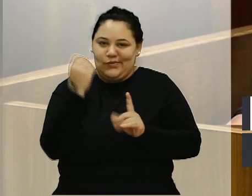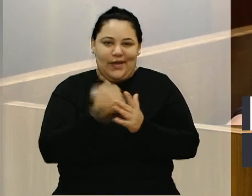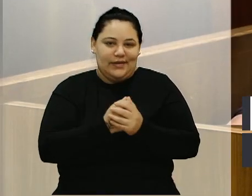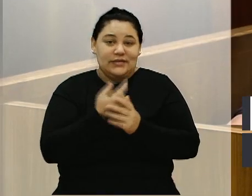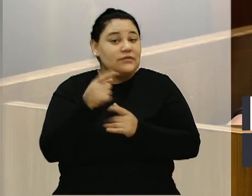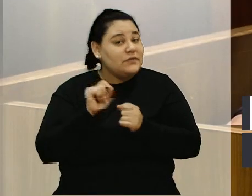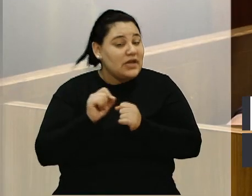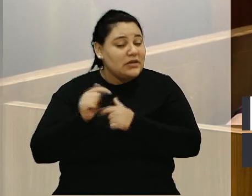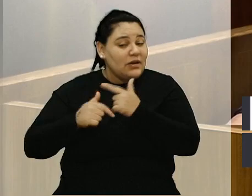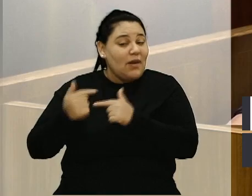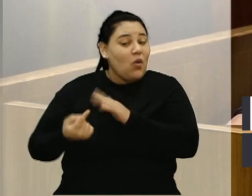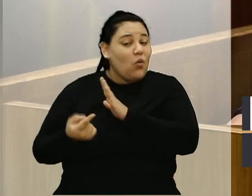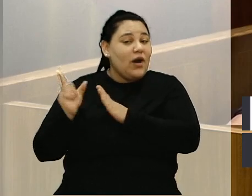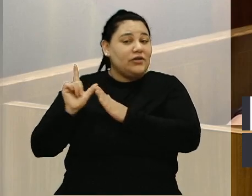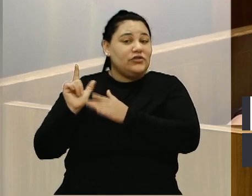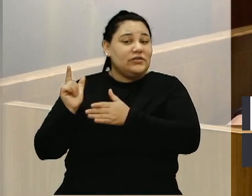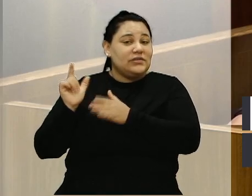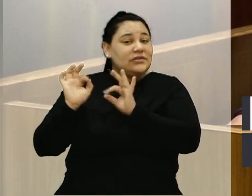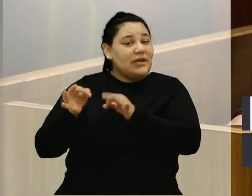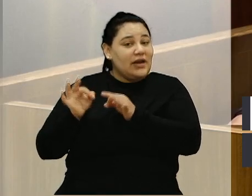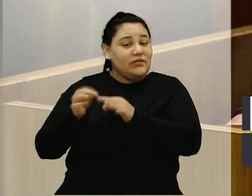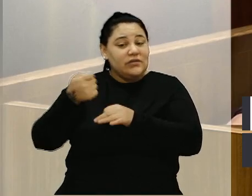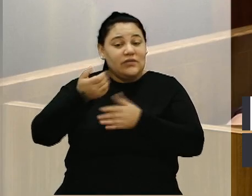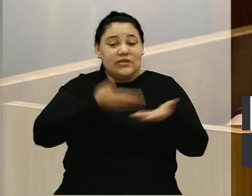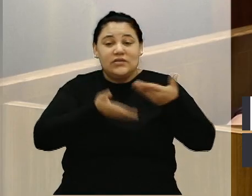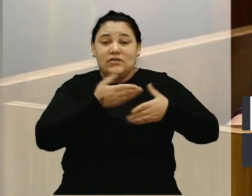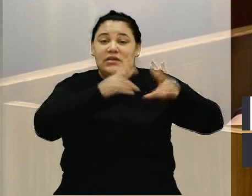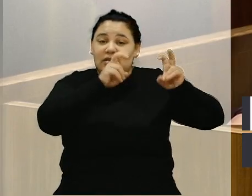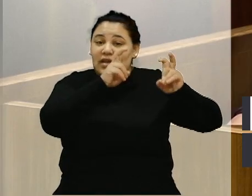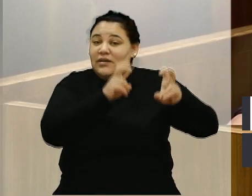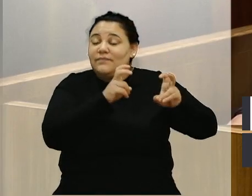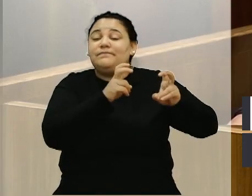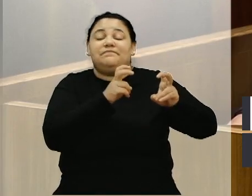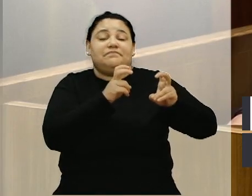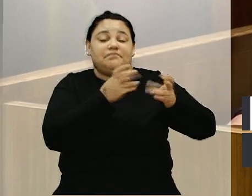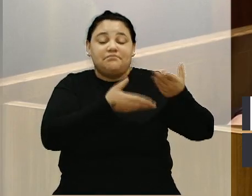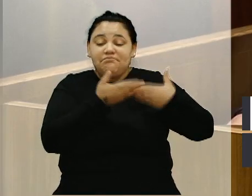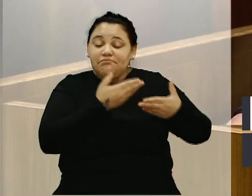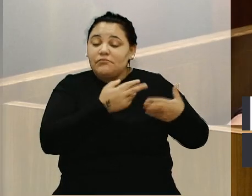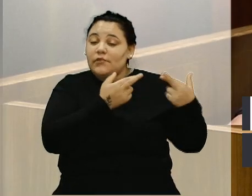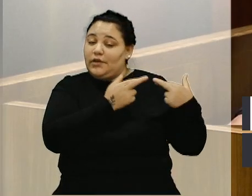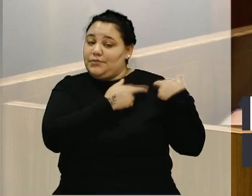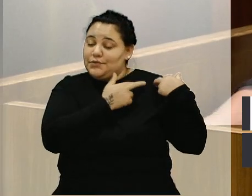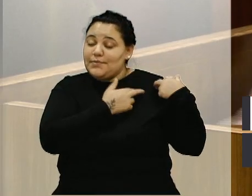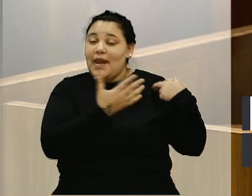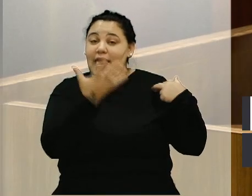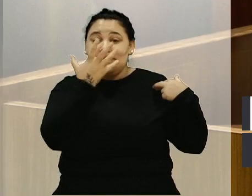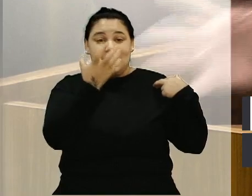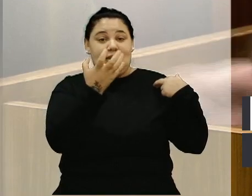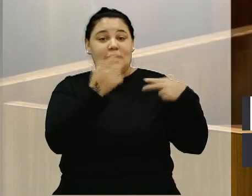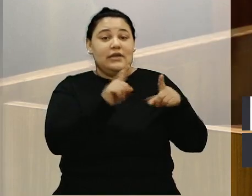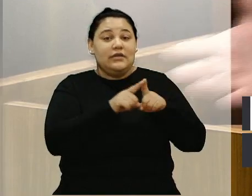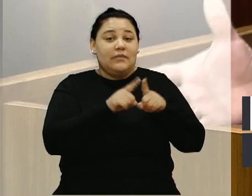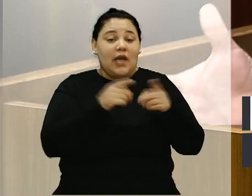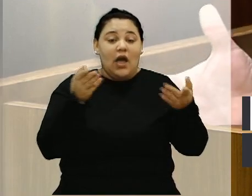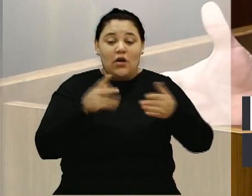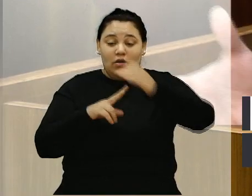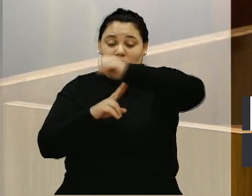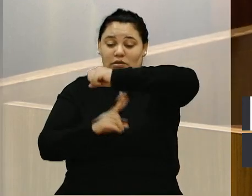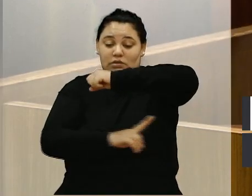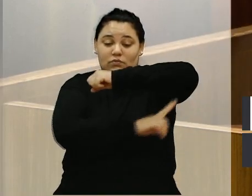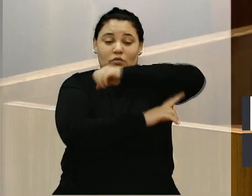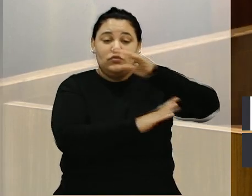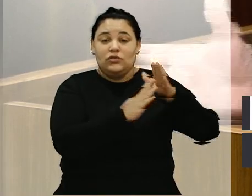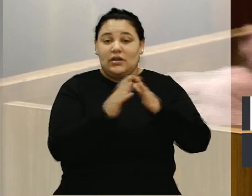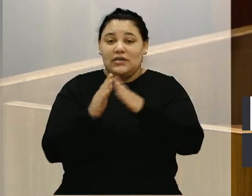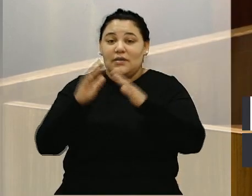tema tem que ser tratado com muita responsabilidade, tem que ser levado a sério. E agora com essas pontes e casas que levaram,